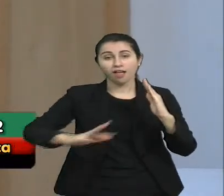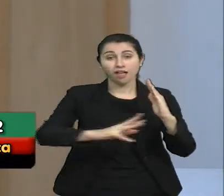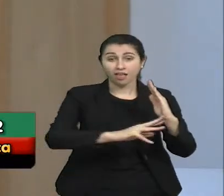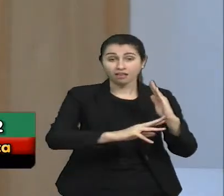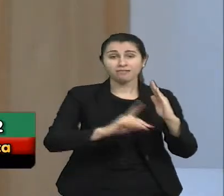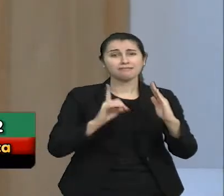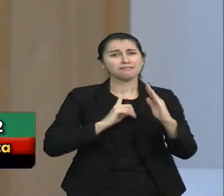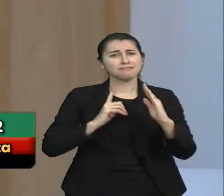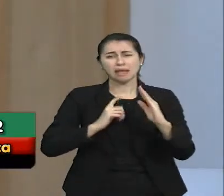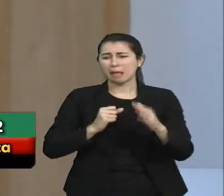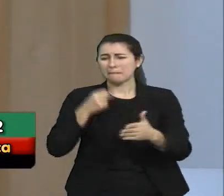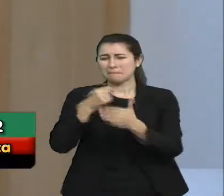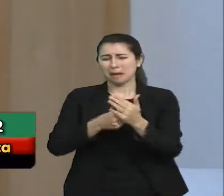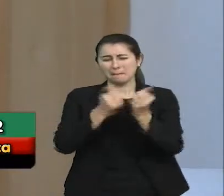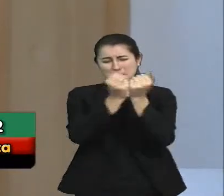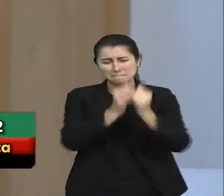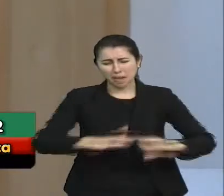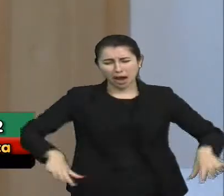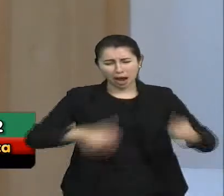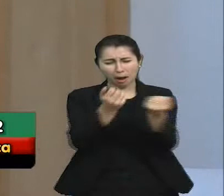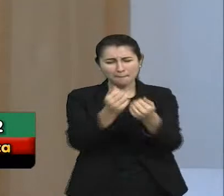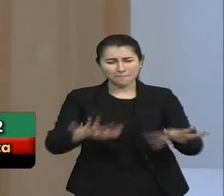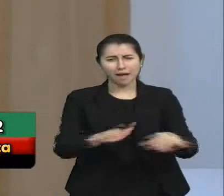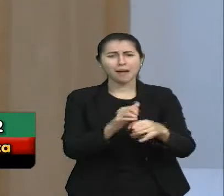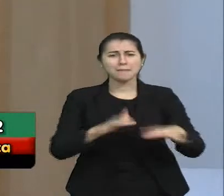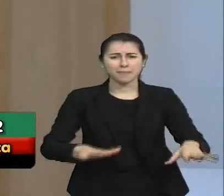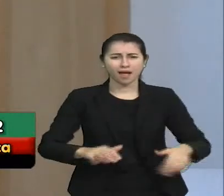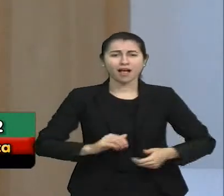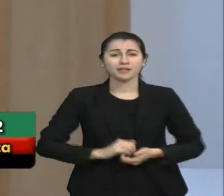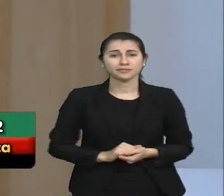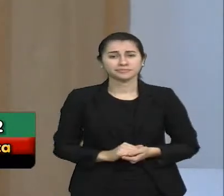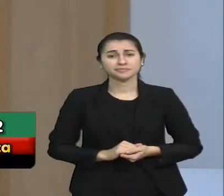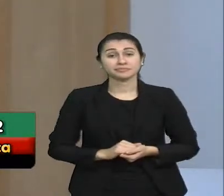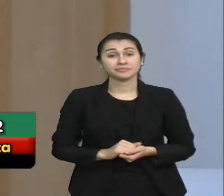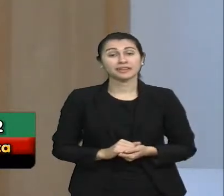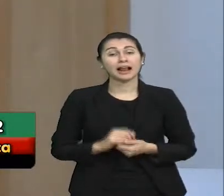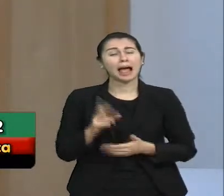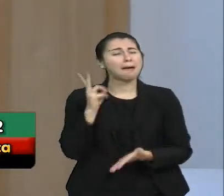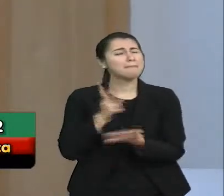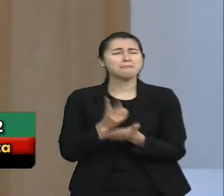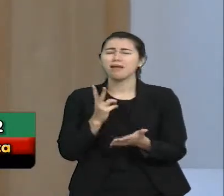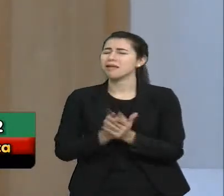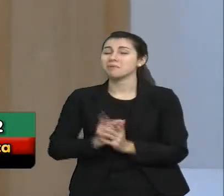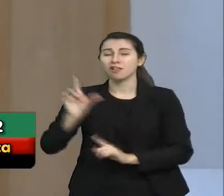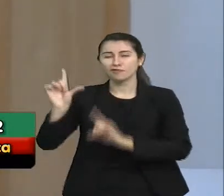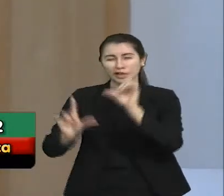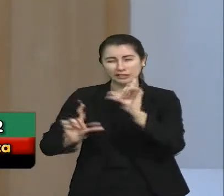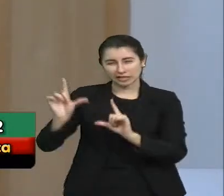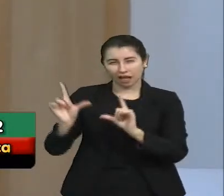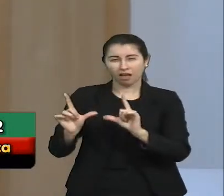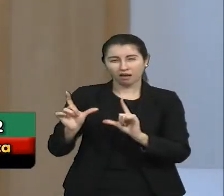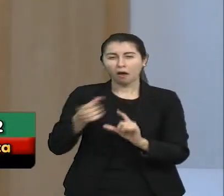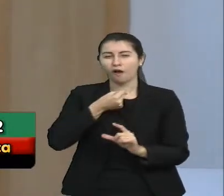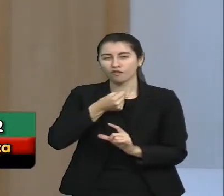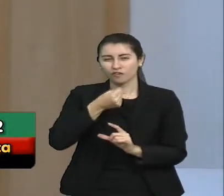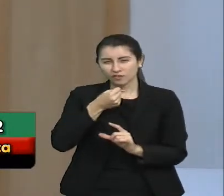E a mesma mídia que noticia que os terreiros estão sendo